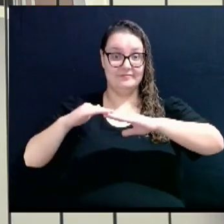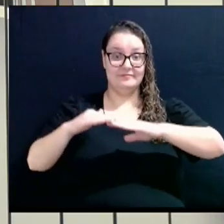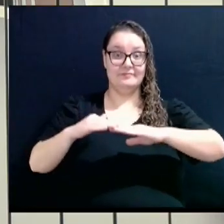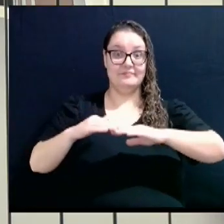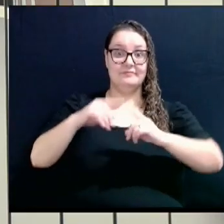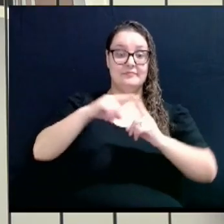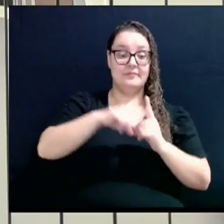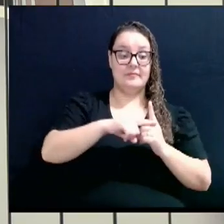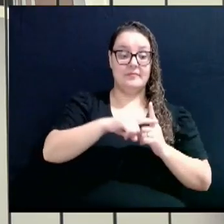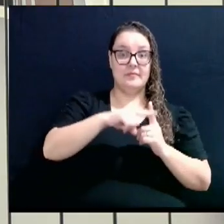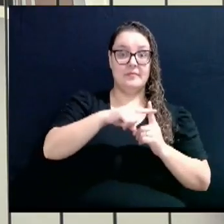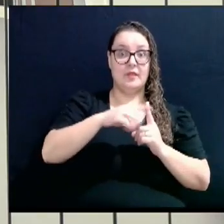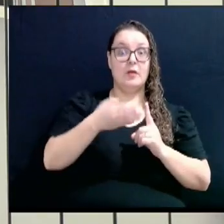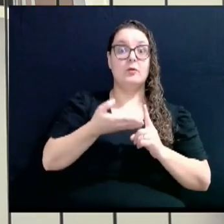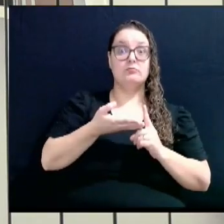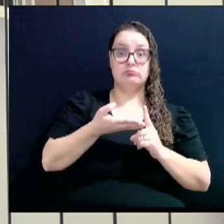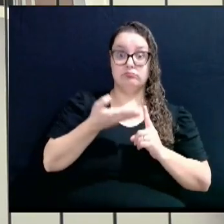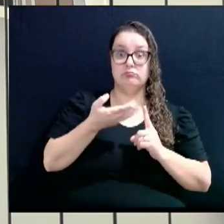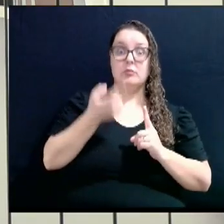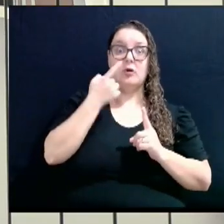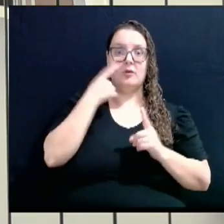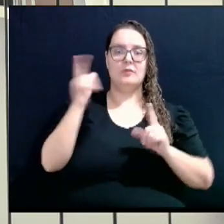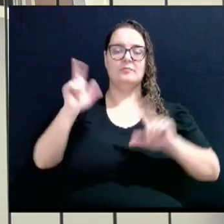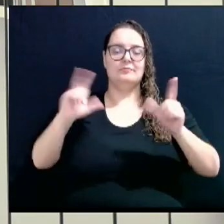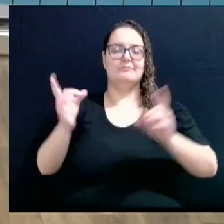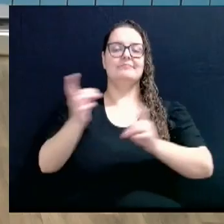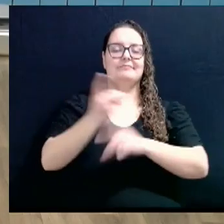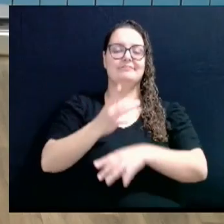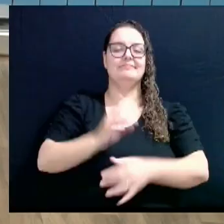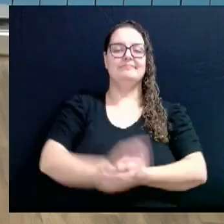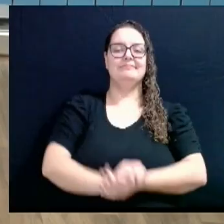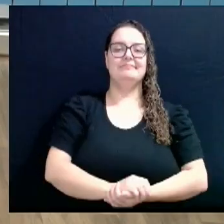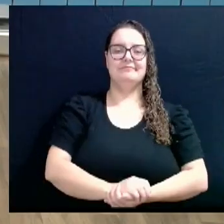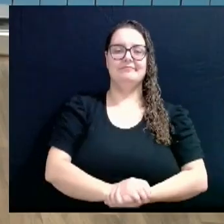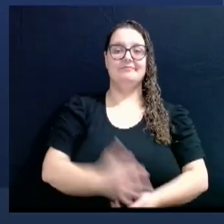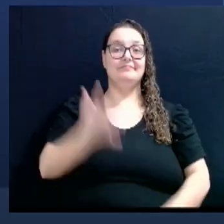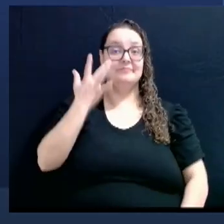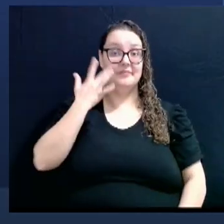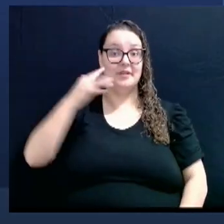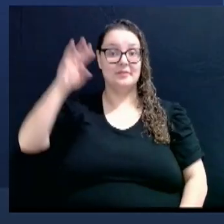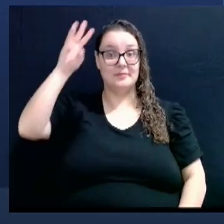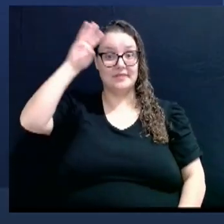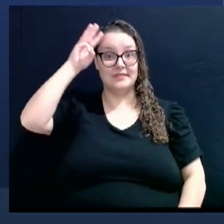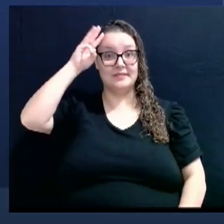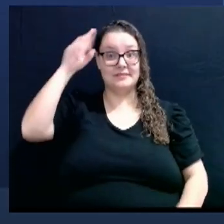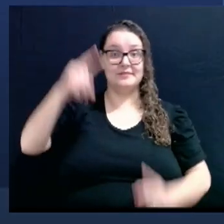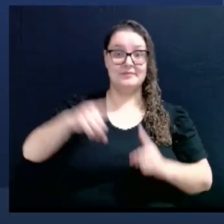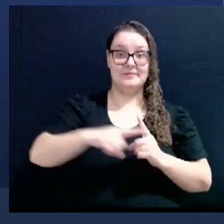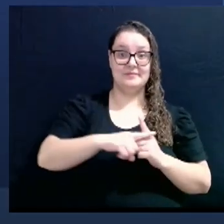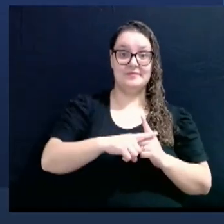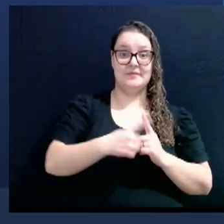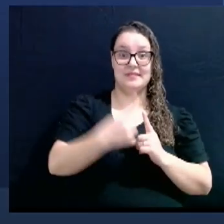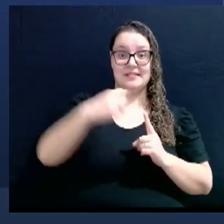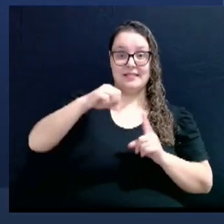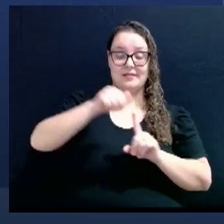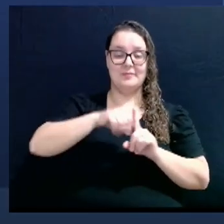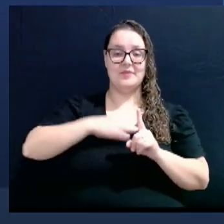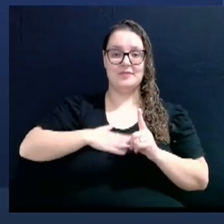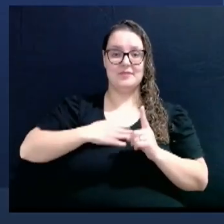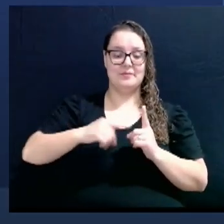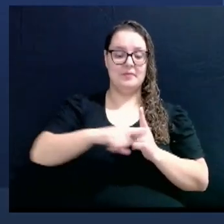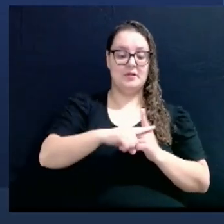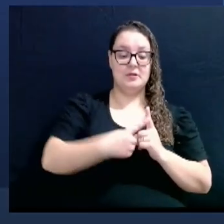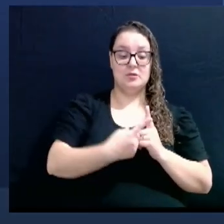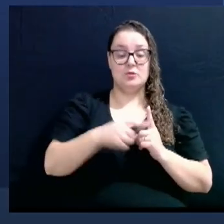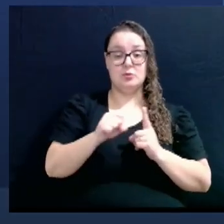em elevação, olha só, elas já estão aqui na minha tela. Para amanhã, terça-feira, então, 19 de agosto, mínima de 18 graus,